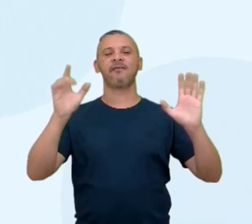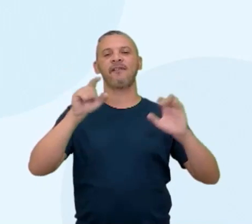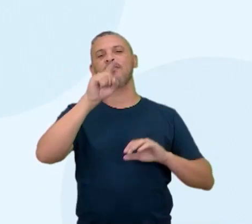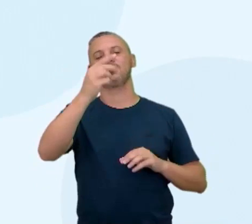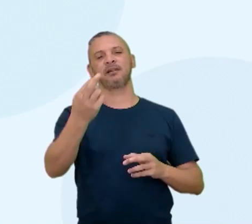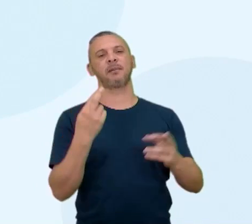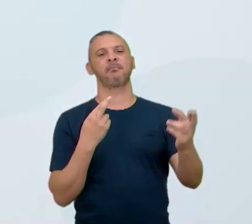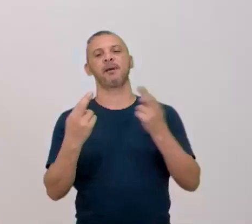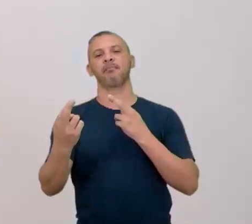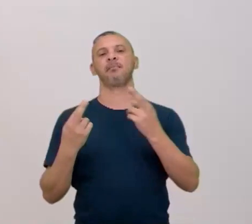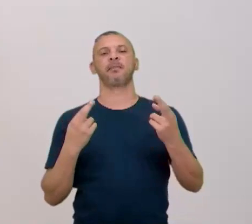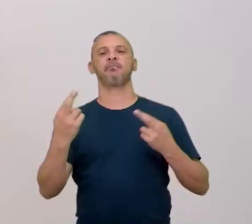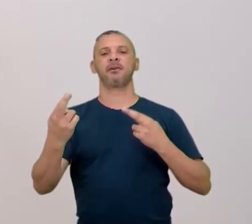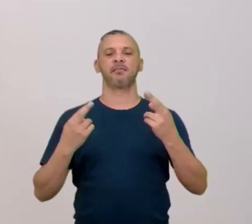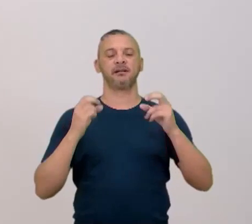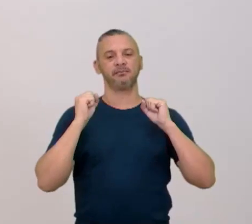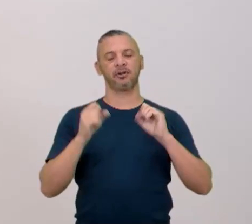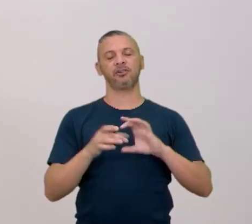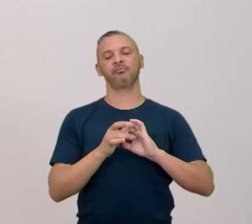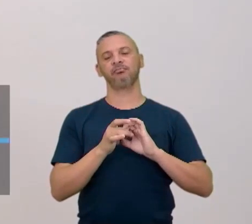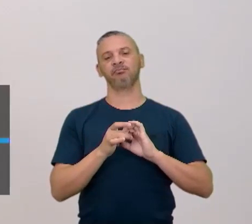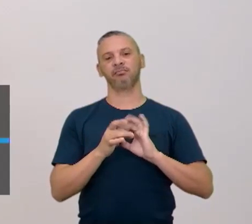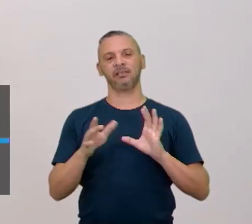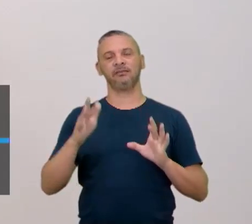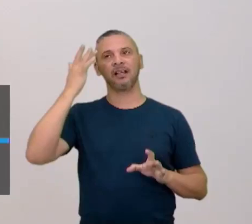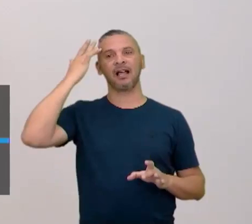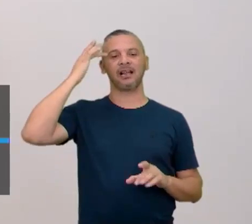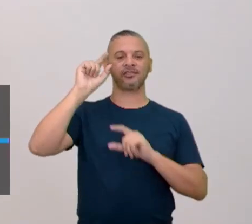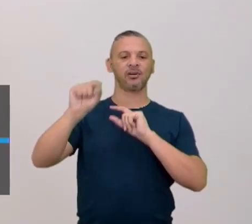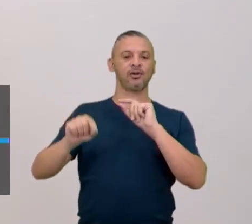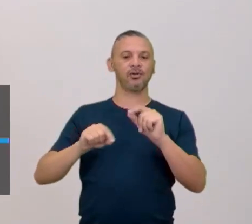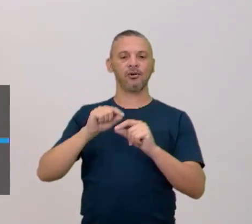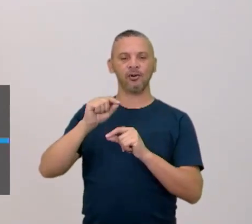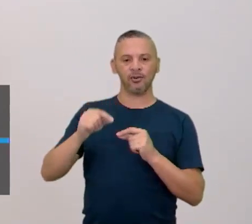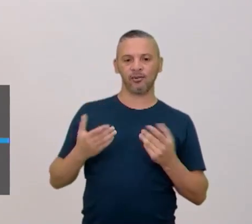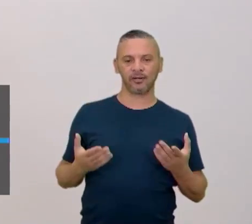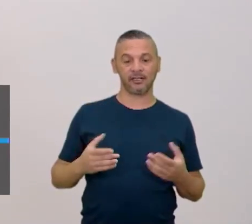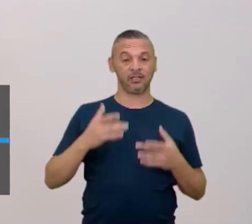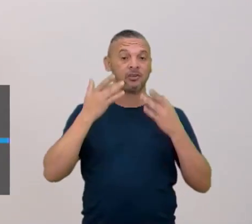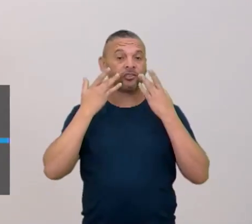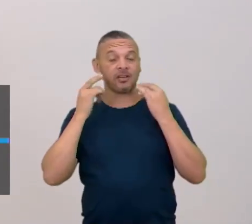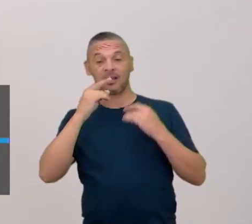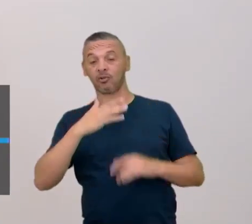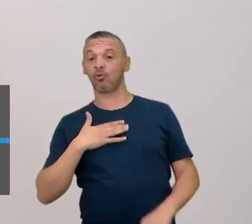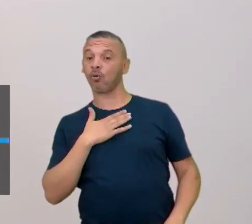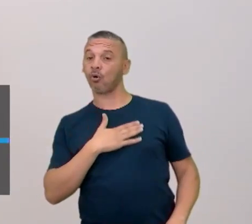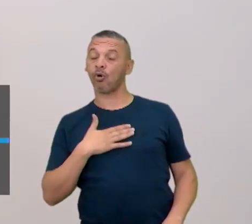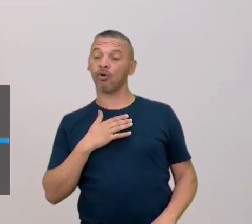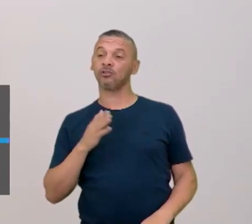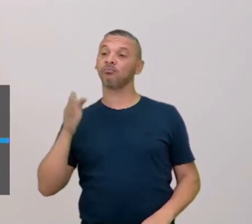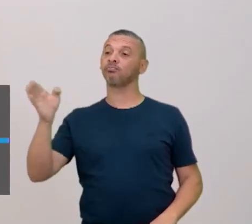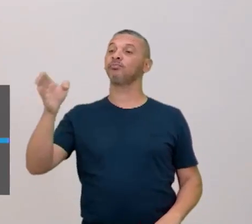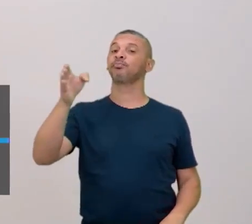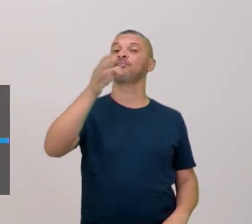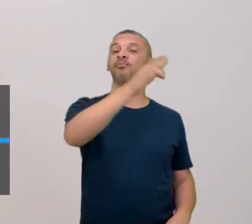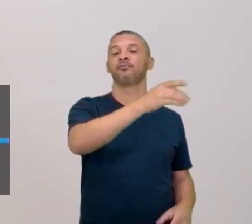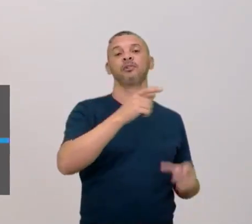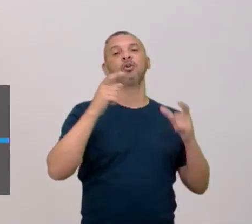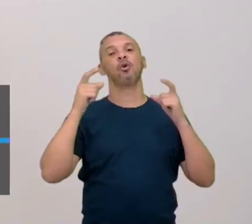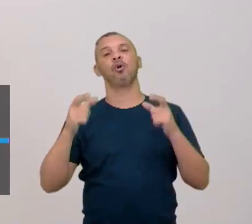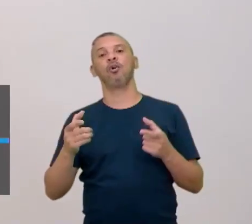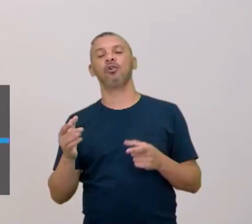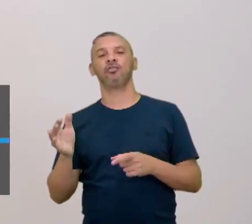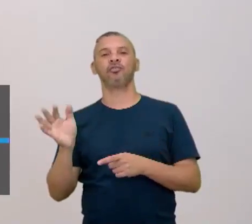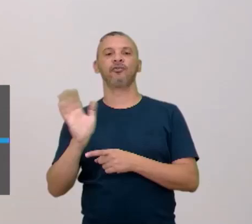aí as intervenções de vocês, o que vocês acreditam, quais foram as partes ou teatro que vocês já foram, partes interessantes de algum filme